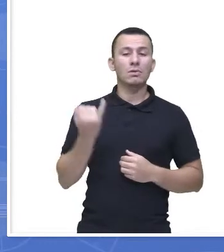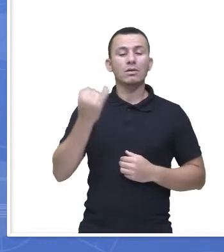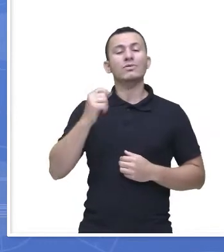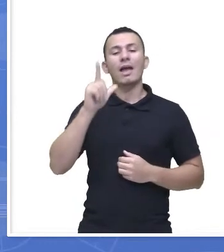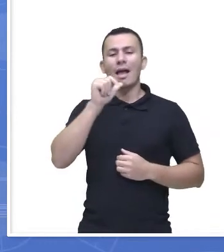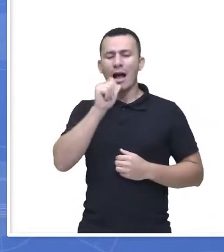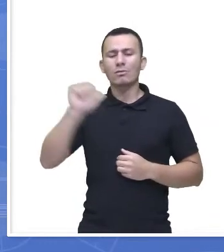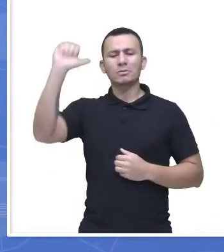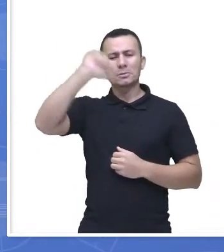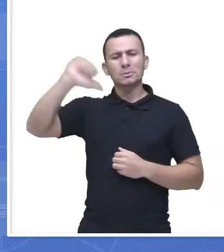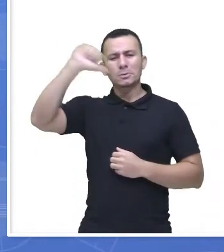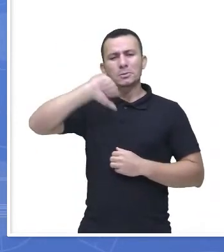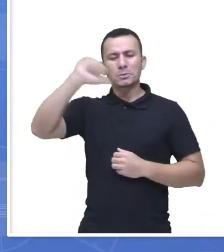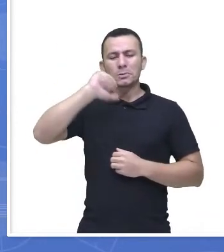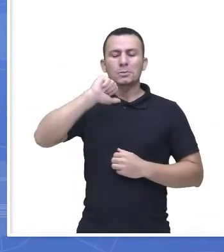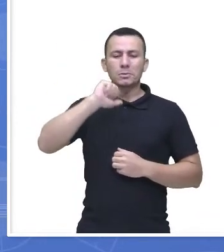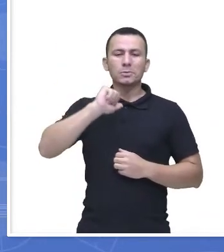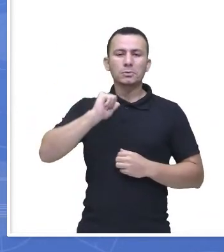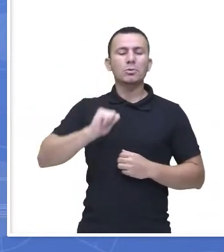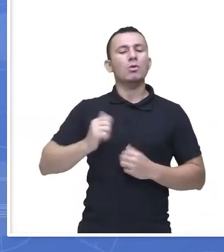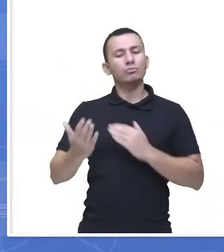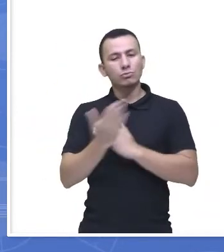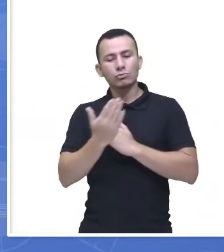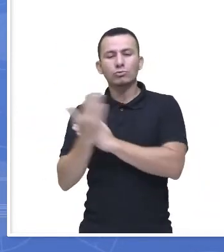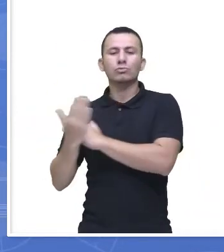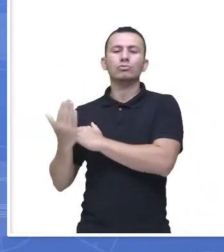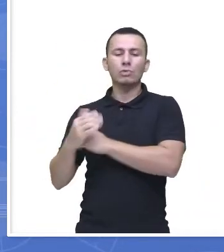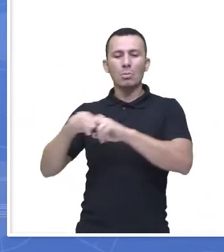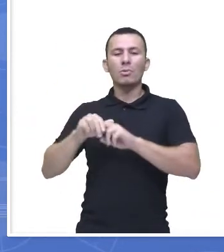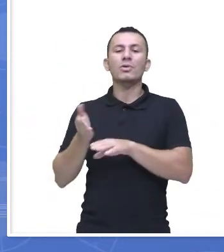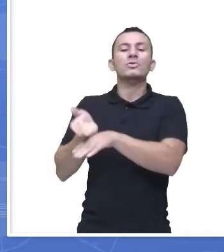O Brendson colocou a letra A. Muito bem.